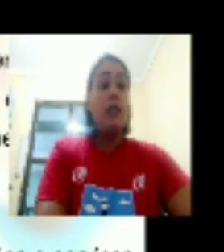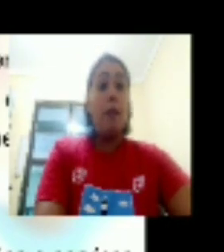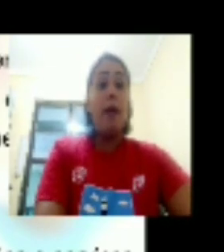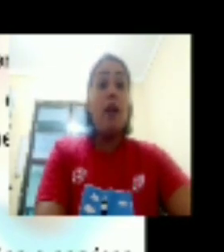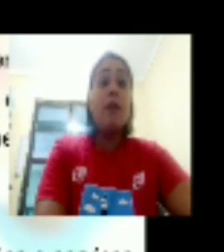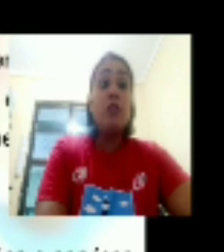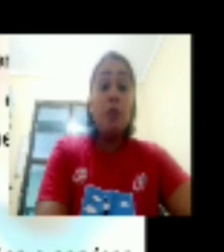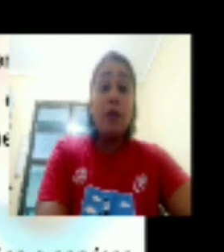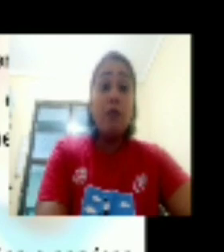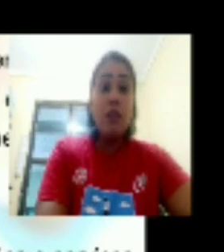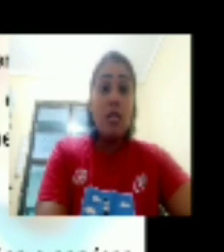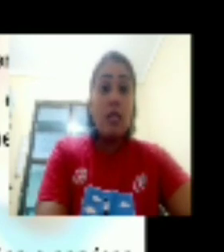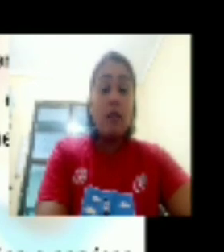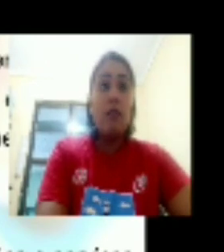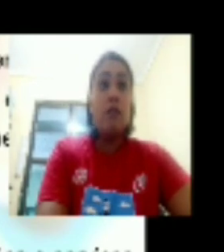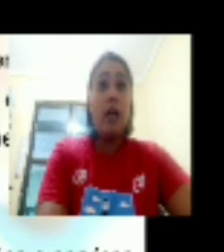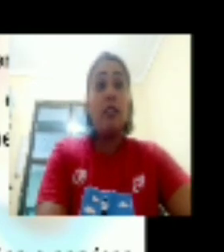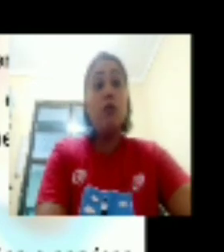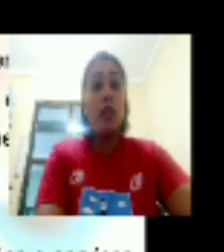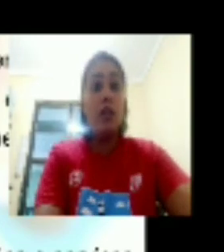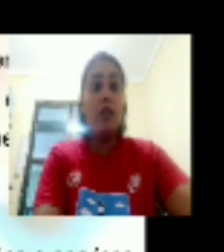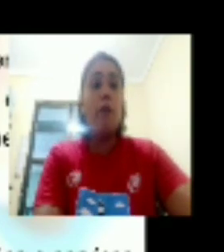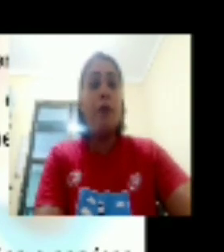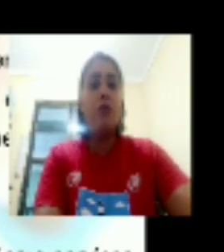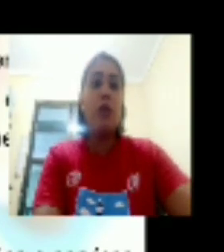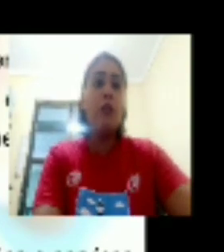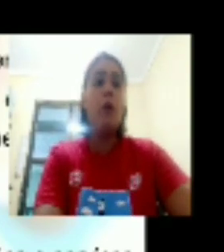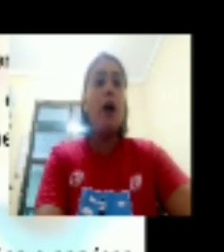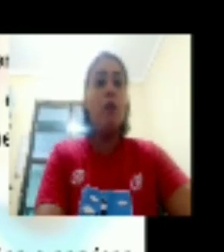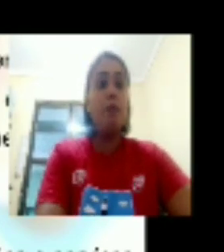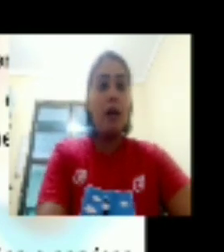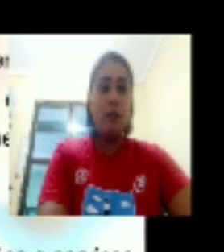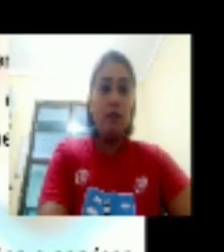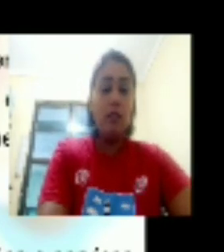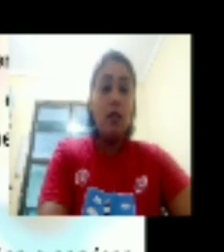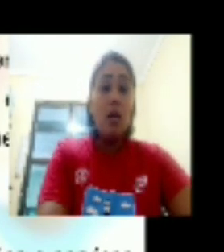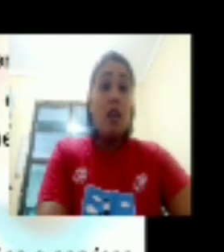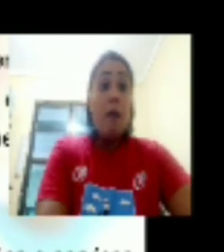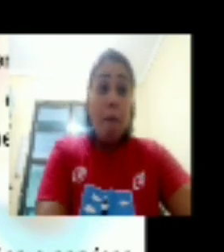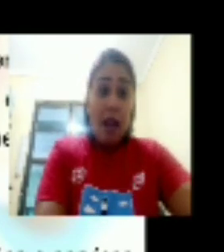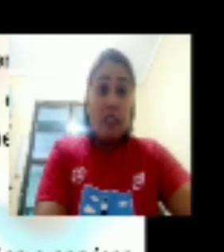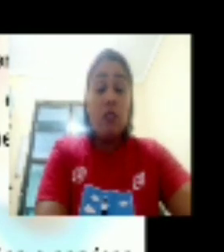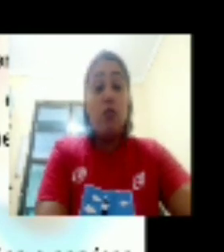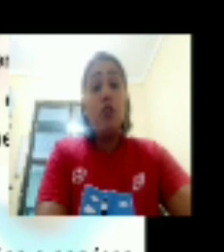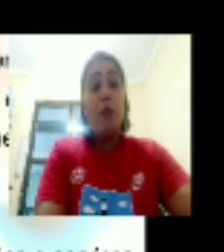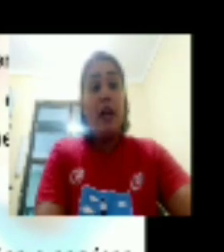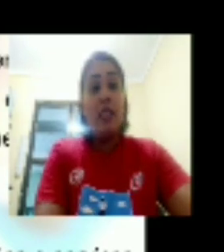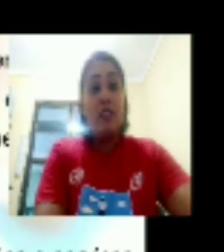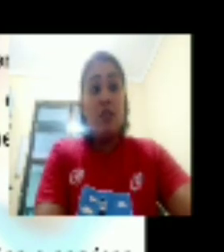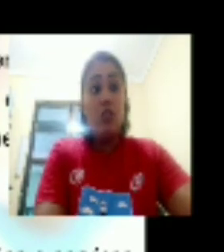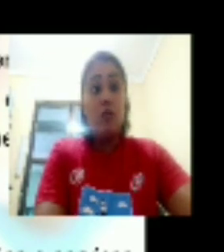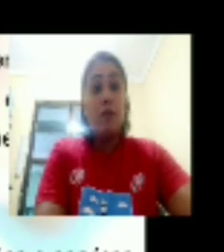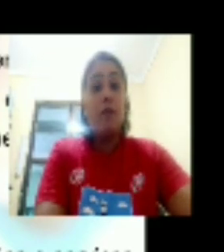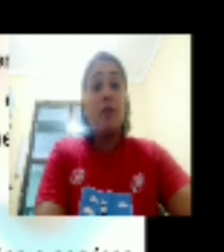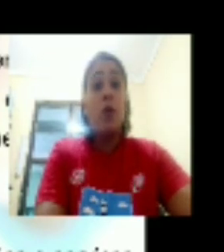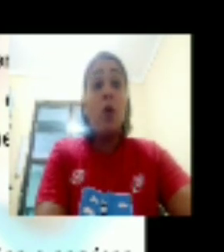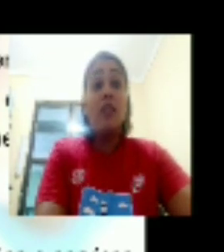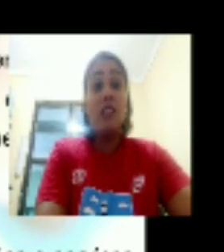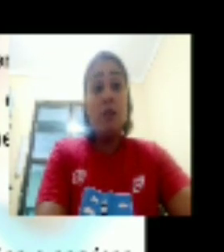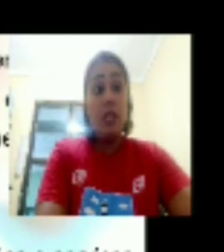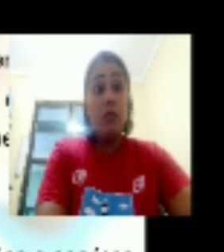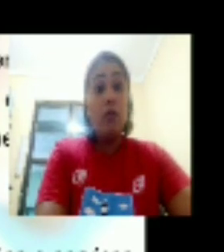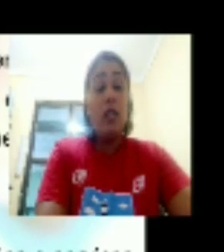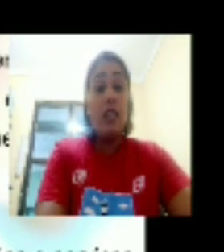aqui tem pelo menos para onde ir. Tá doente, eu posso ir numa UPA. Mas outros países,